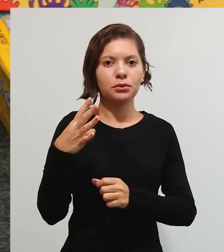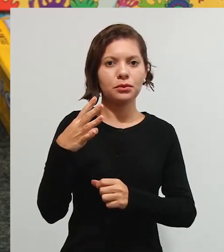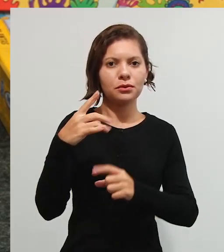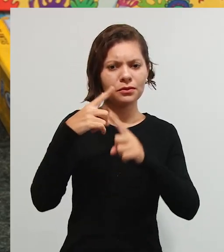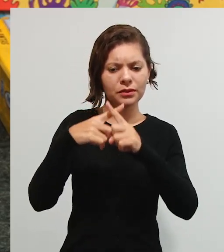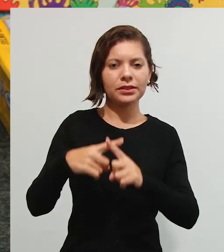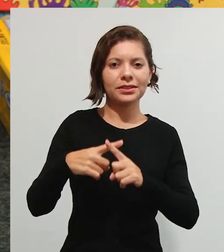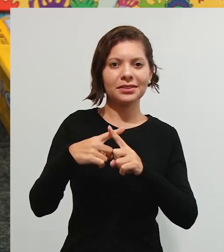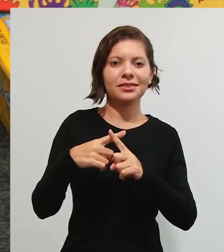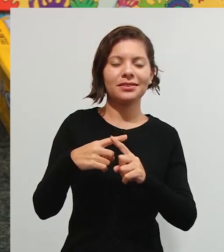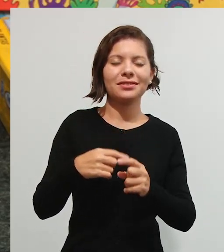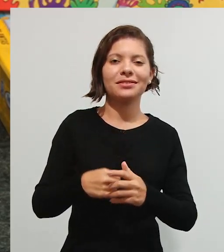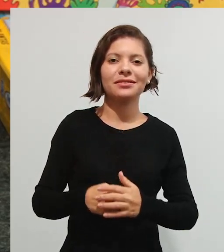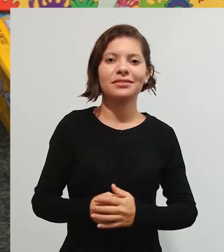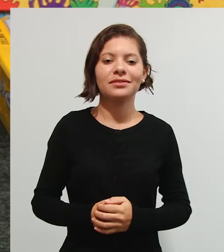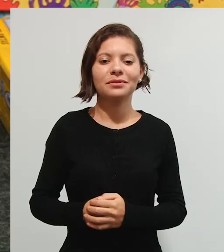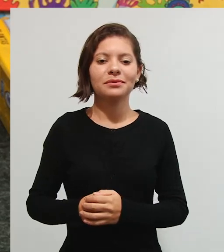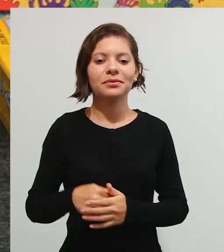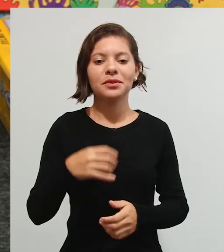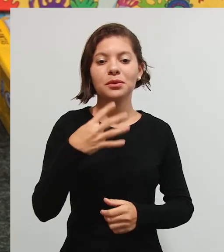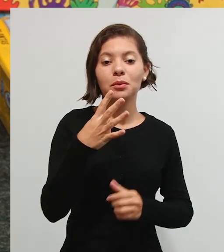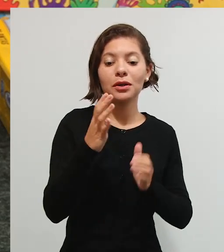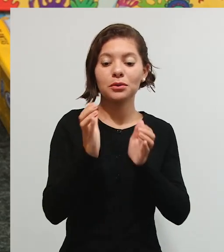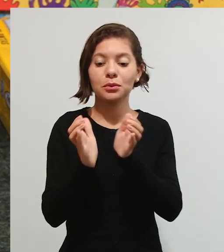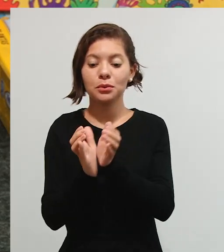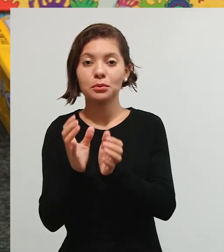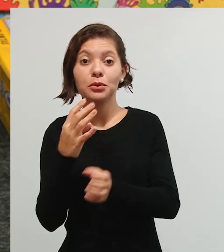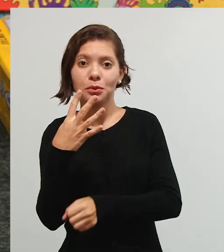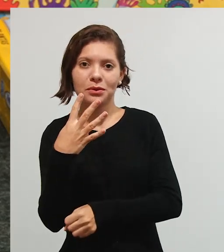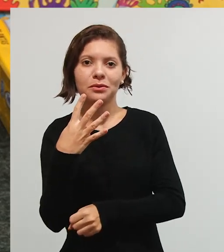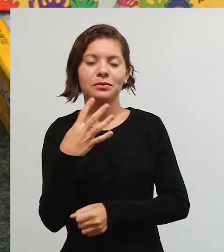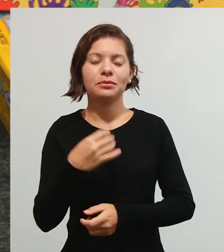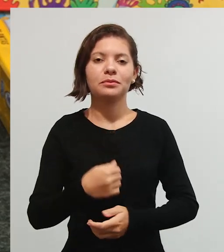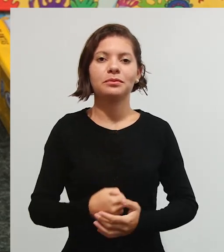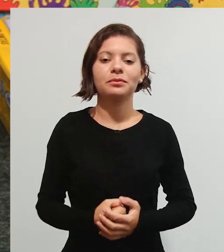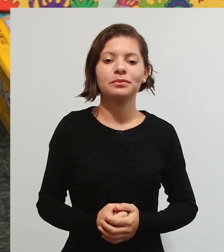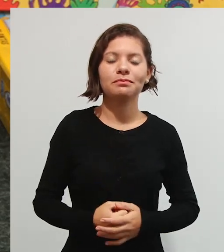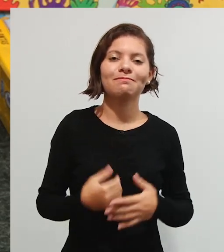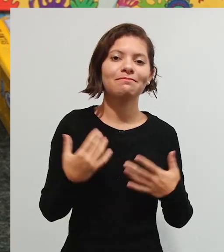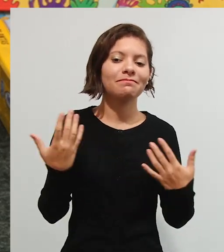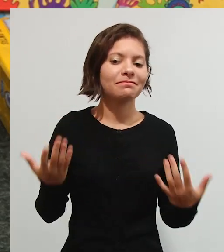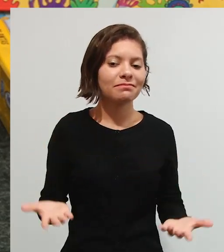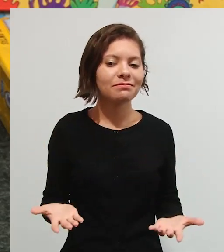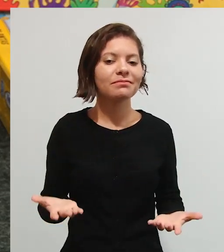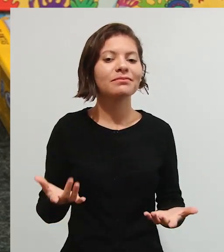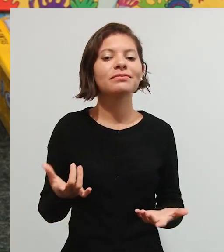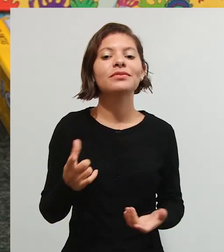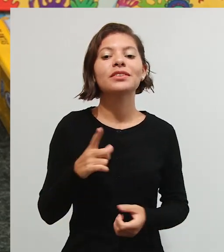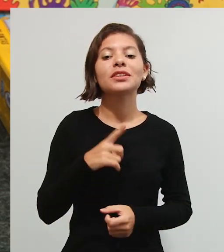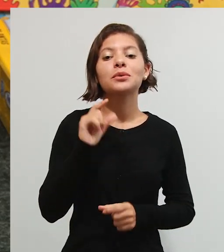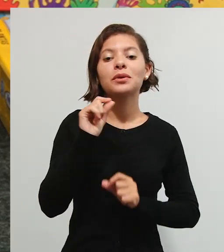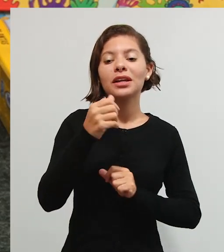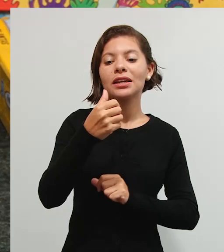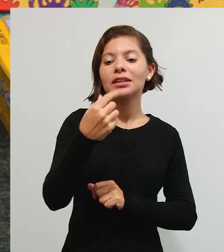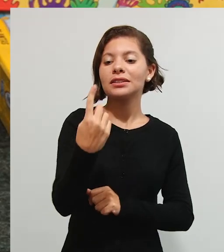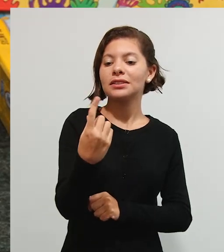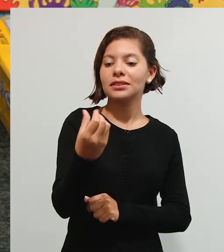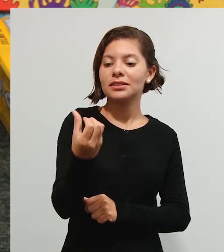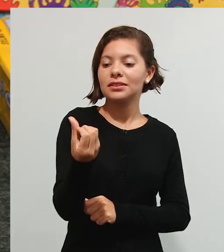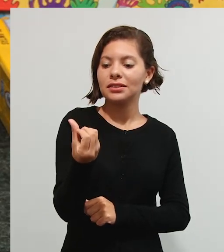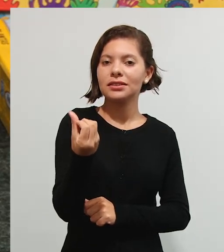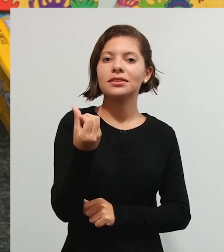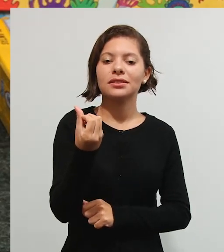vezes. Então, eu tenho 4 grupos de 4. E é por isso que eu tenho